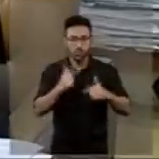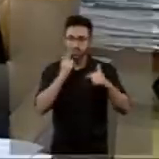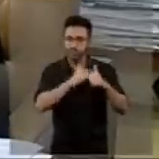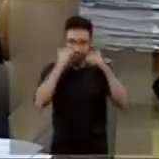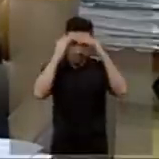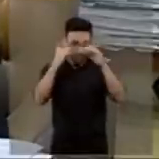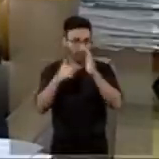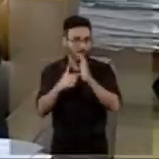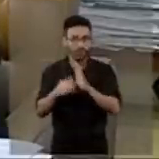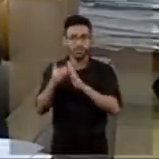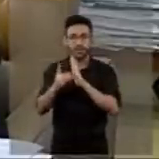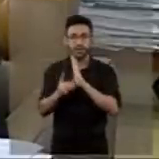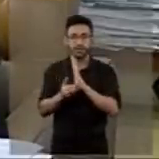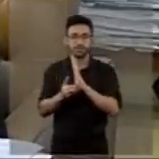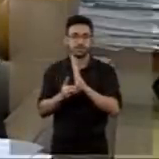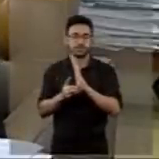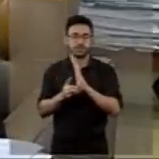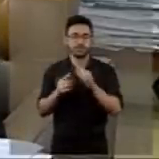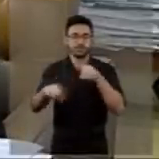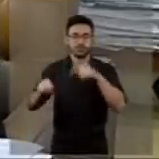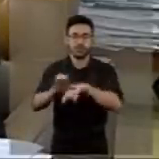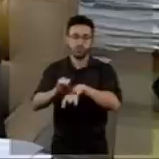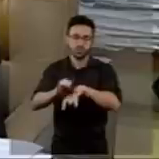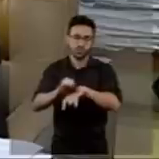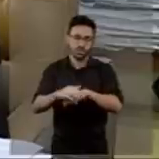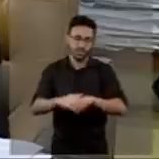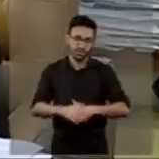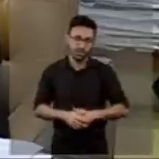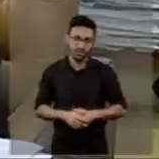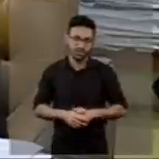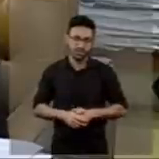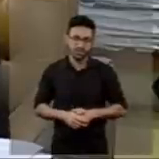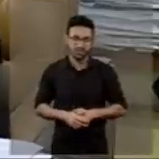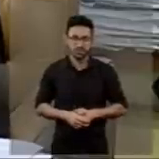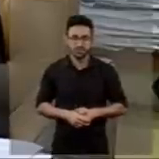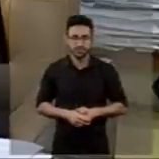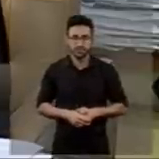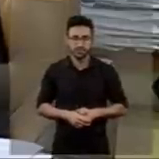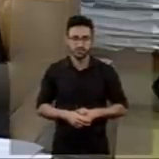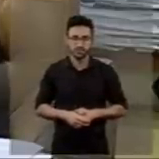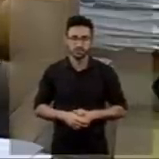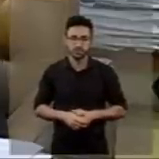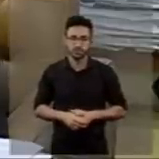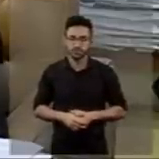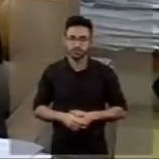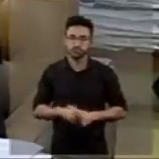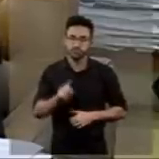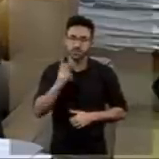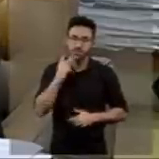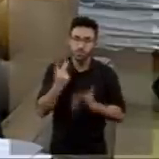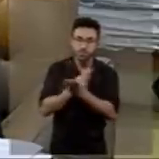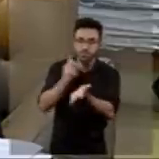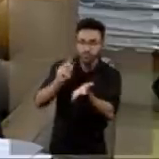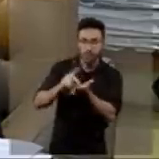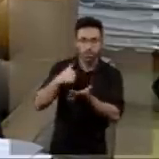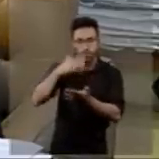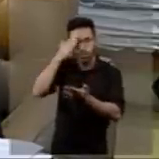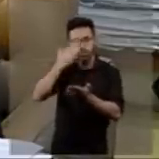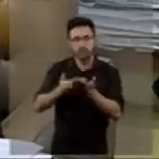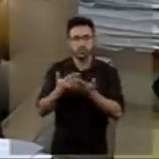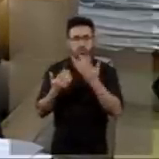declaração de inconstitucionalidade, né? É o caso, sim, e creio que nós